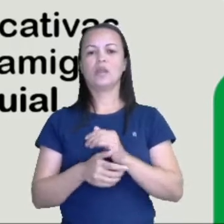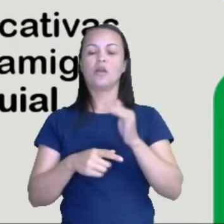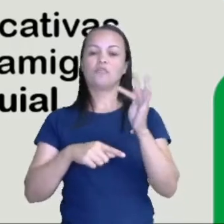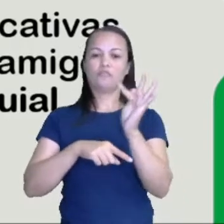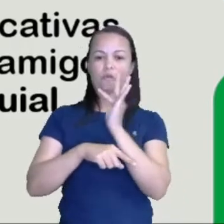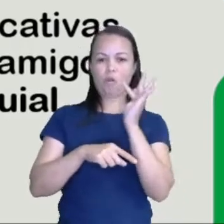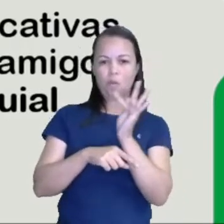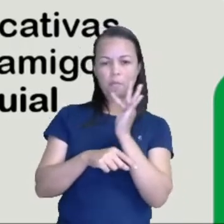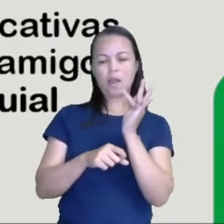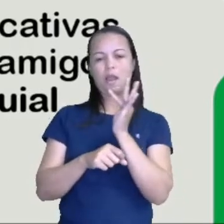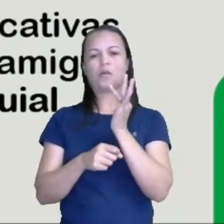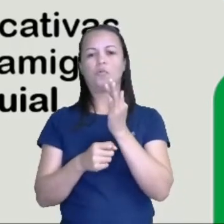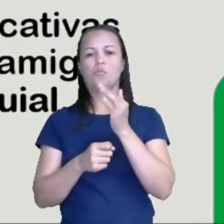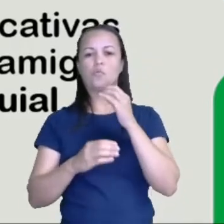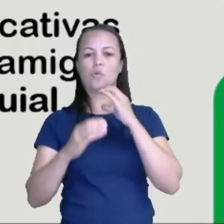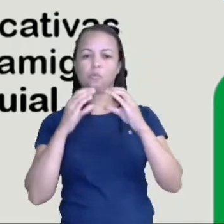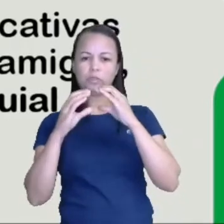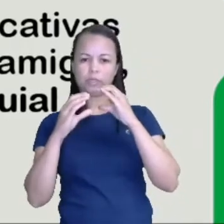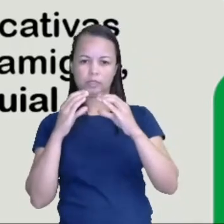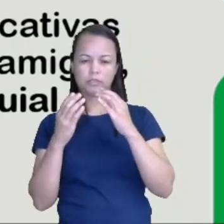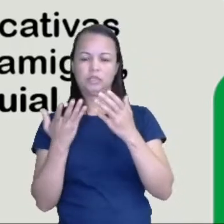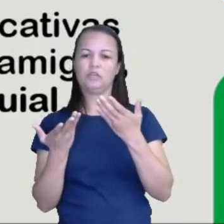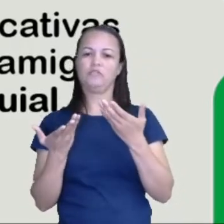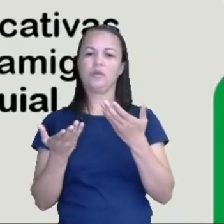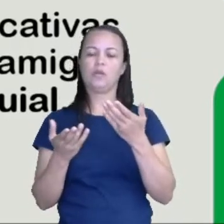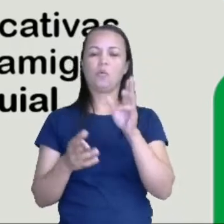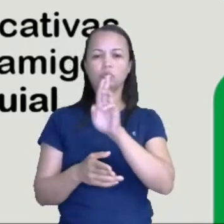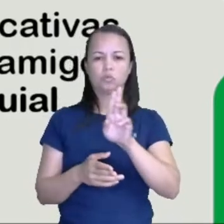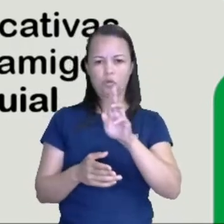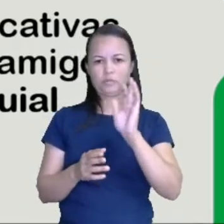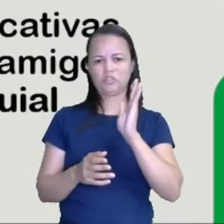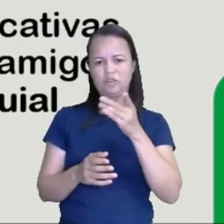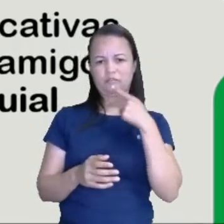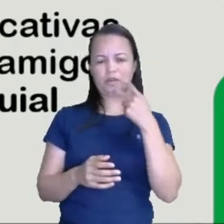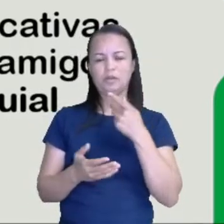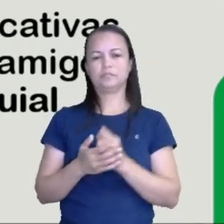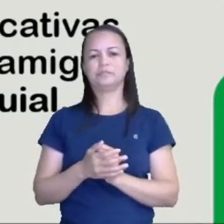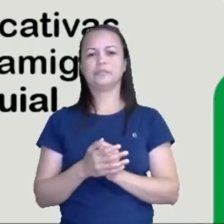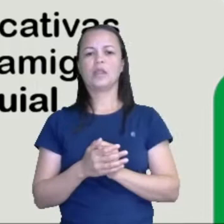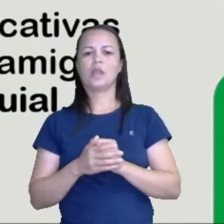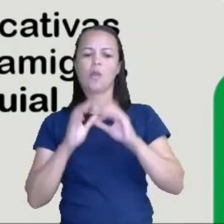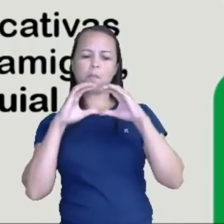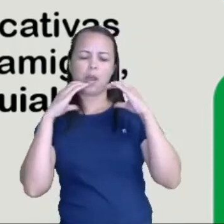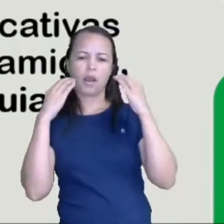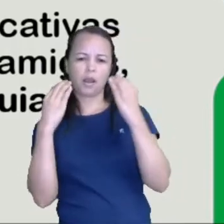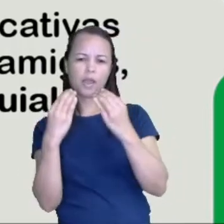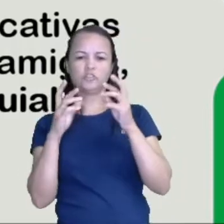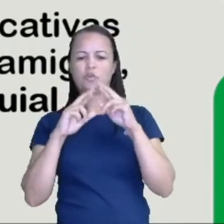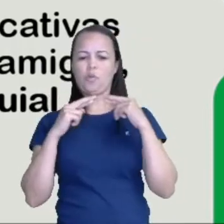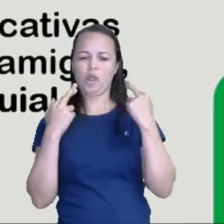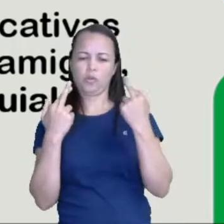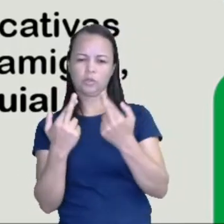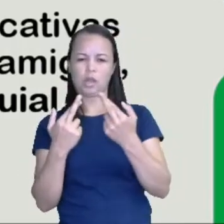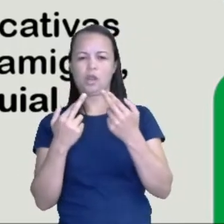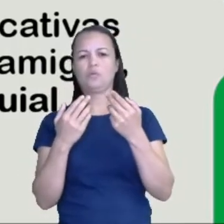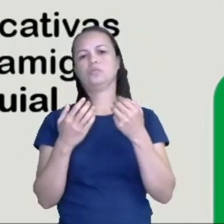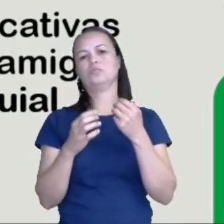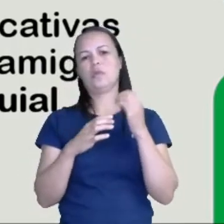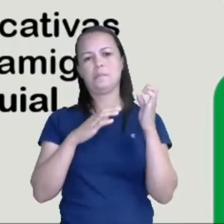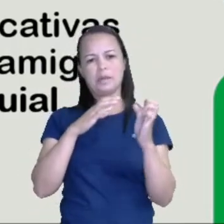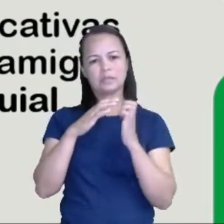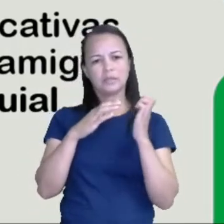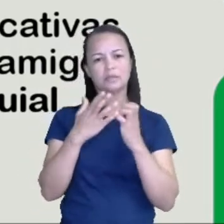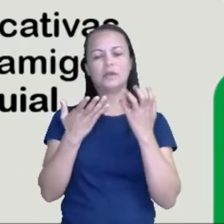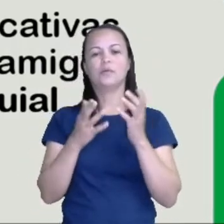é usado em situações comunicativas formais, como o próprio nome já diz, como uma palestra, um congresso, uma reunião empresarial. E